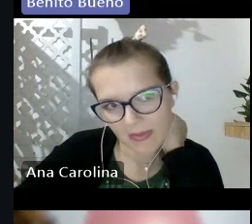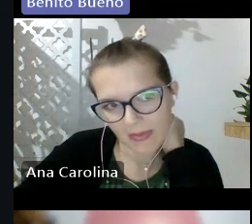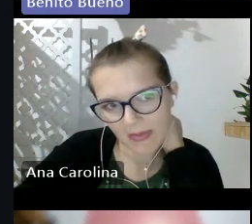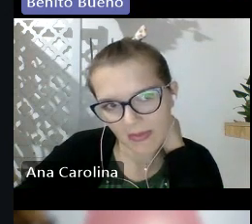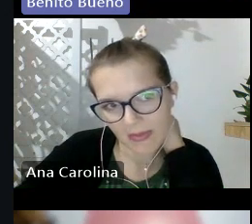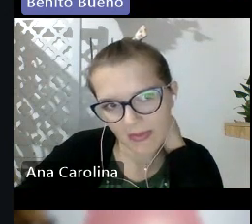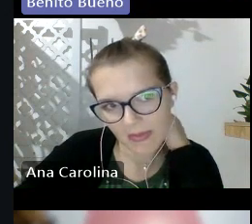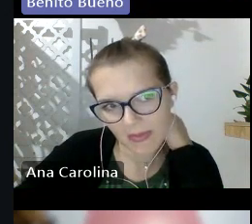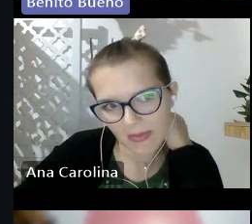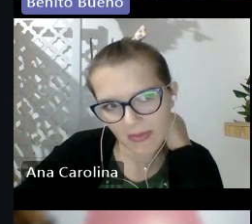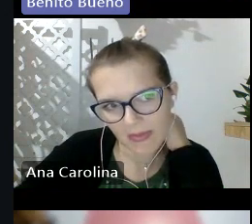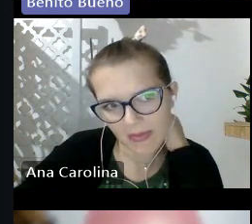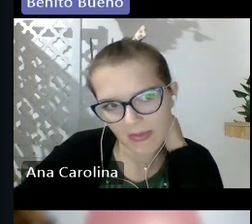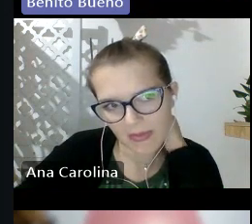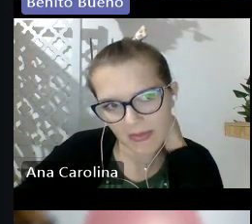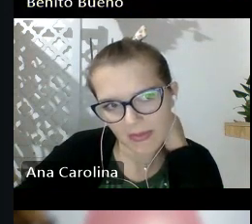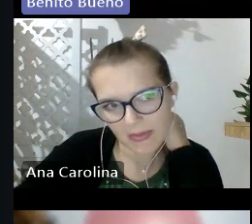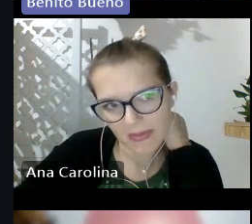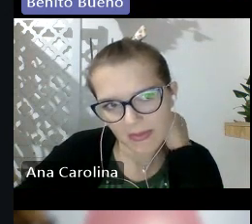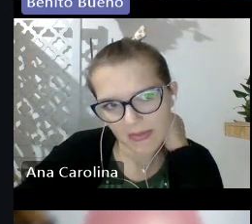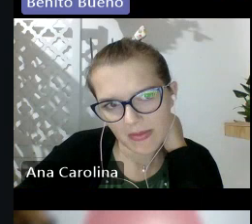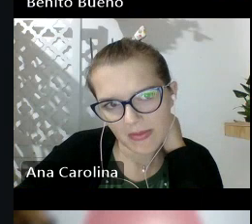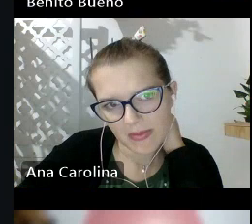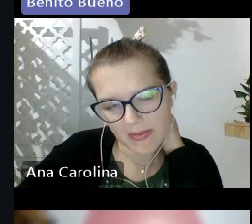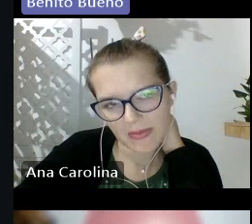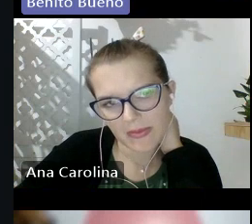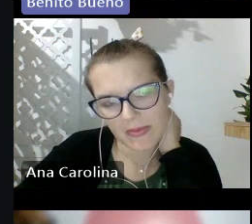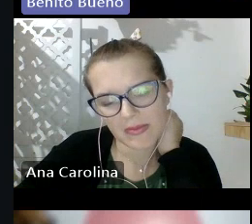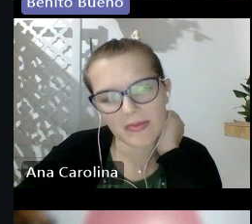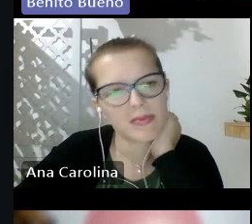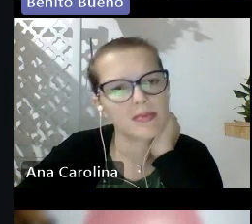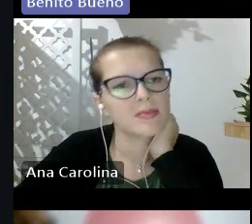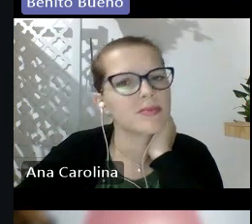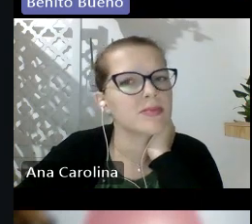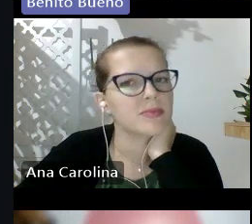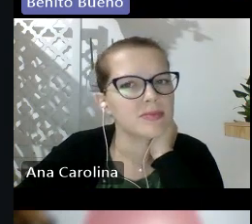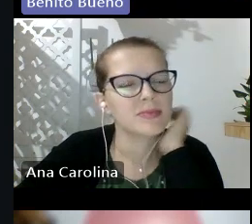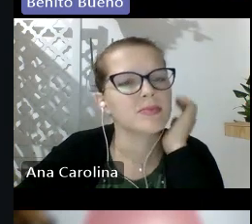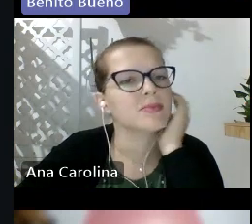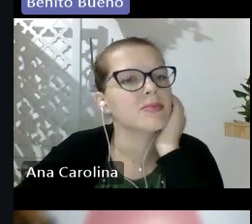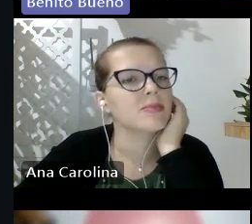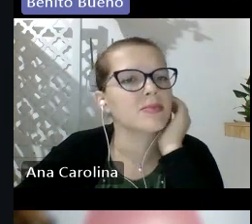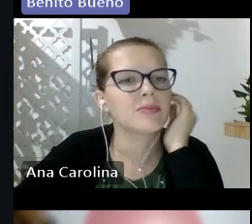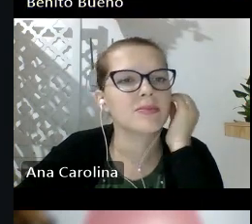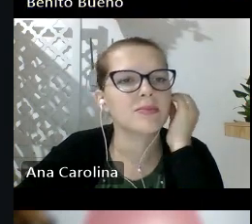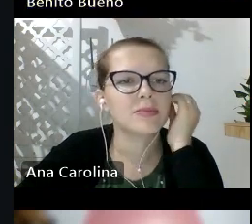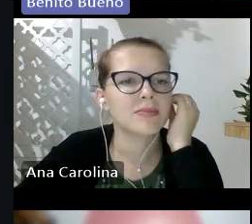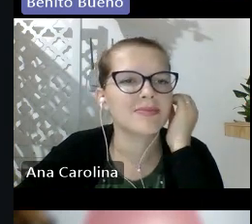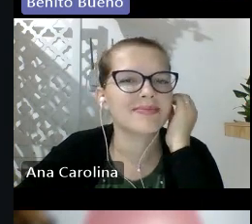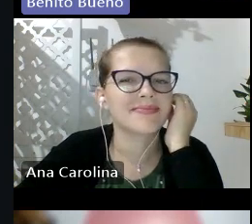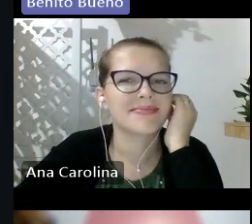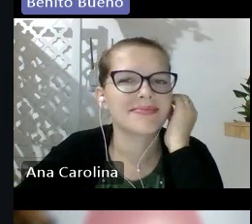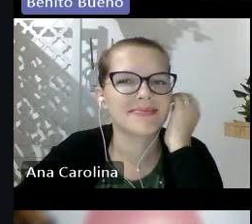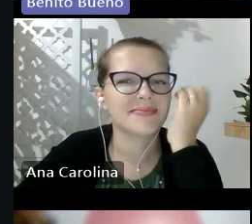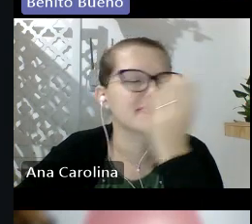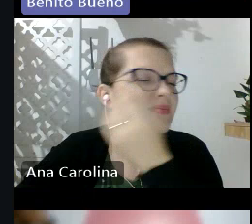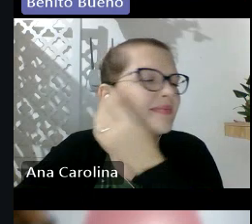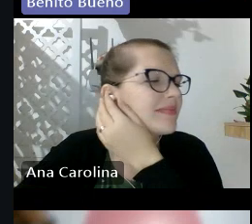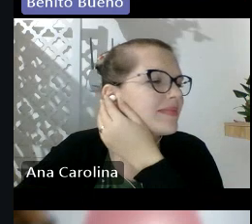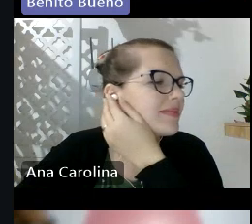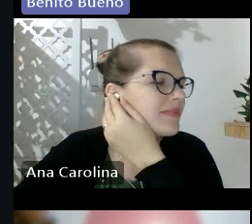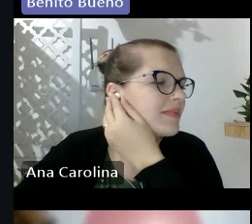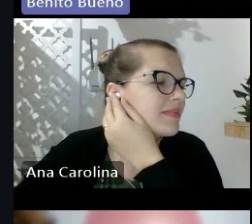como administrador de empresa, né? E olha que eu tinha sido professor dos 3, hein? E